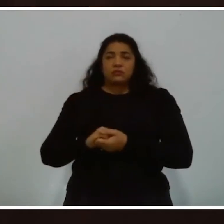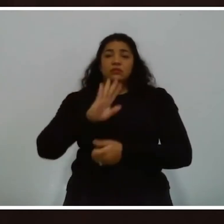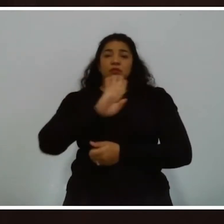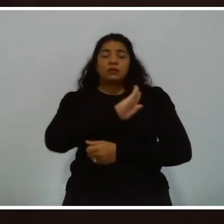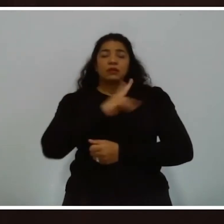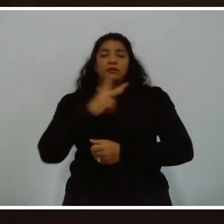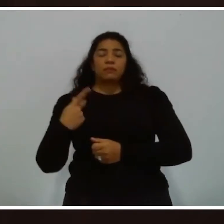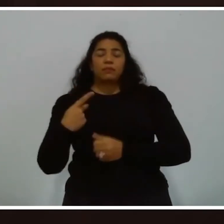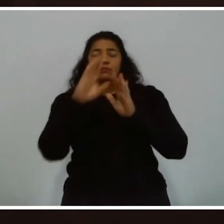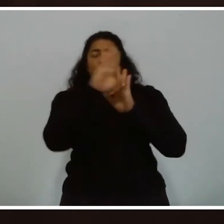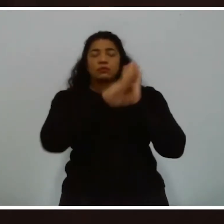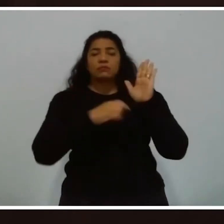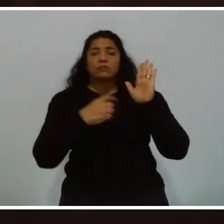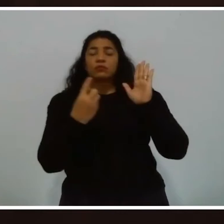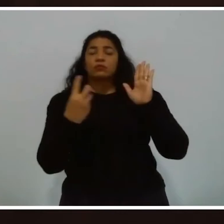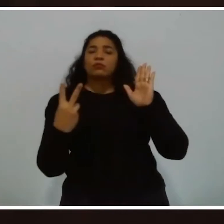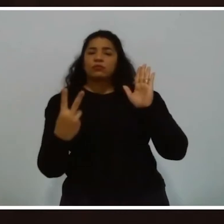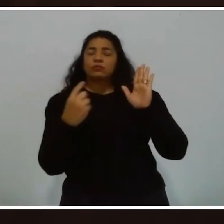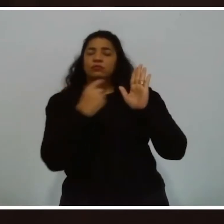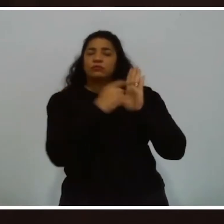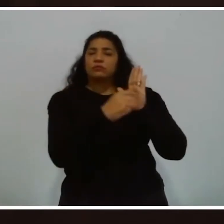Jesus.